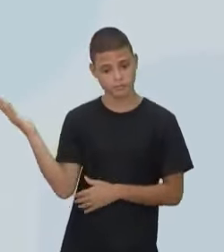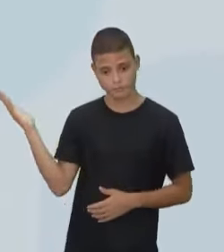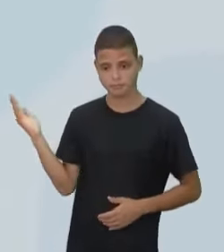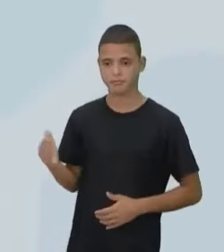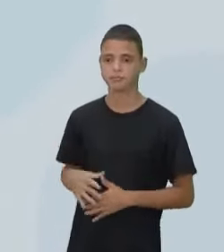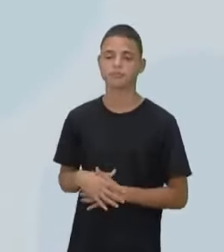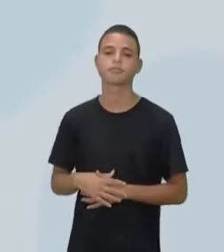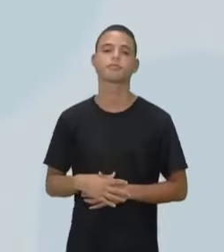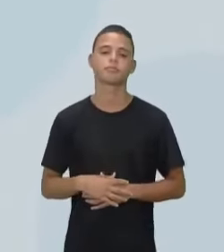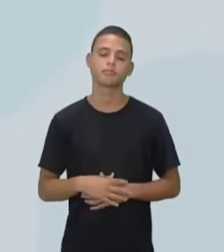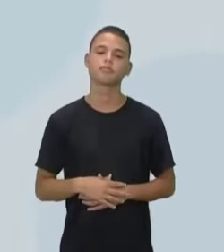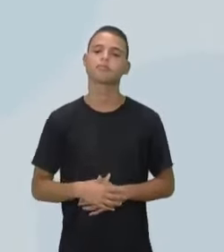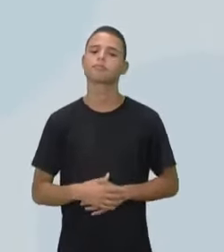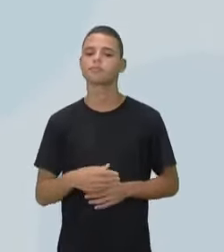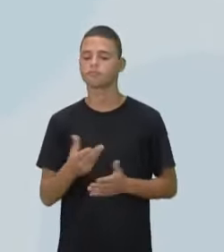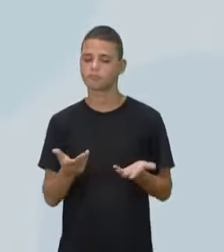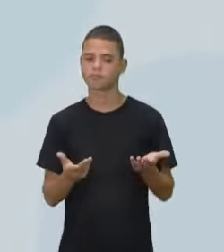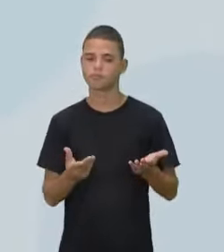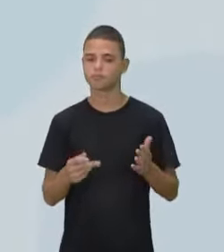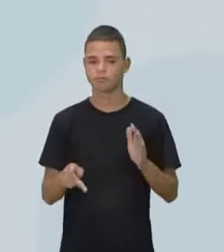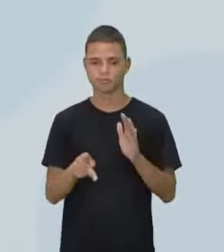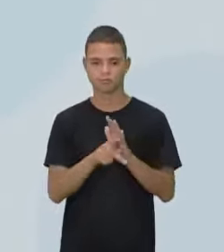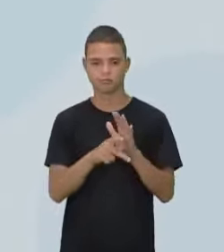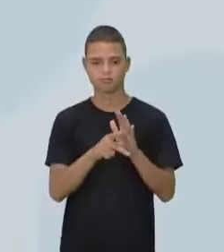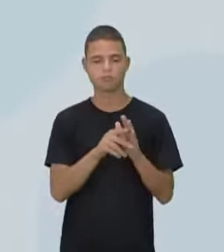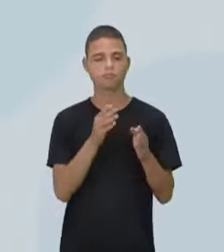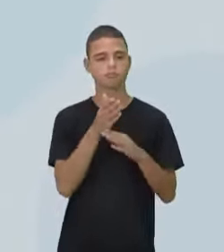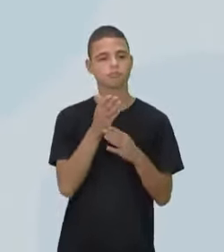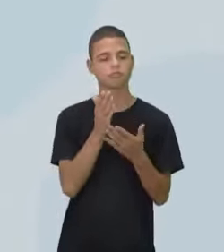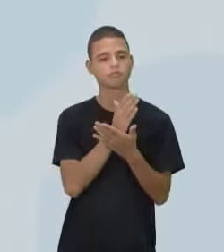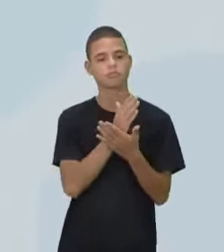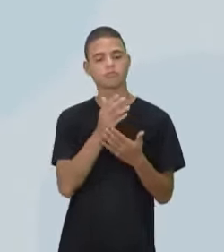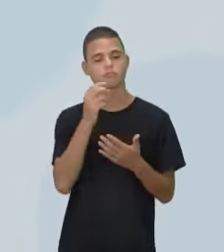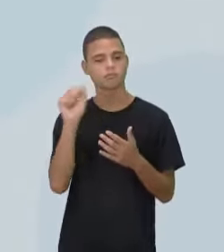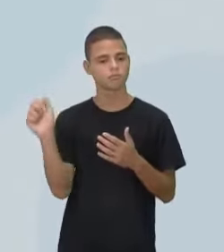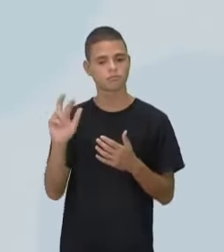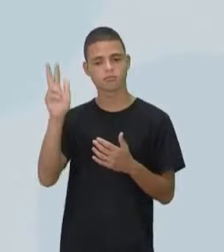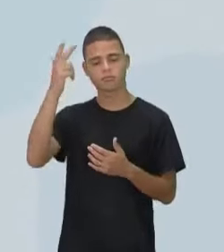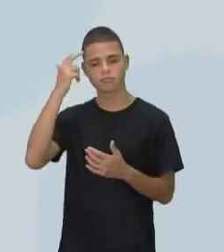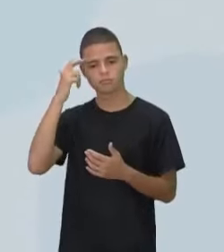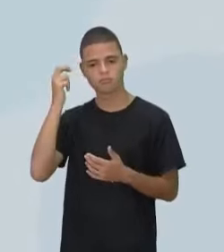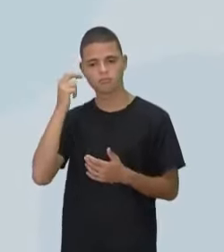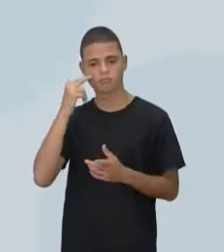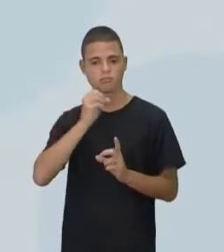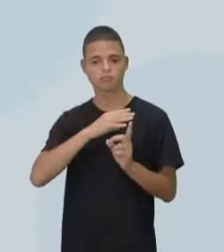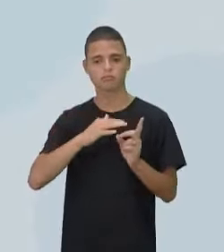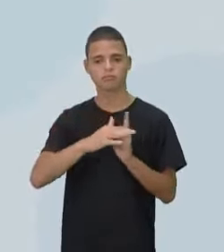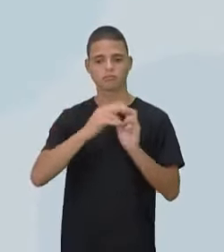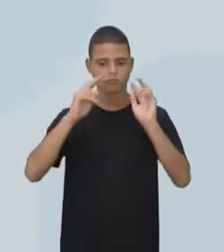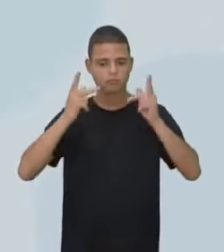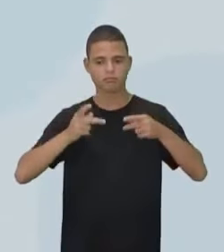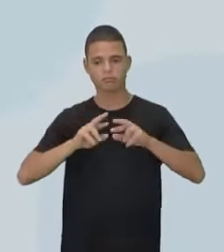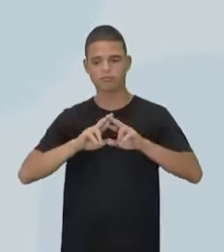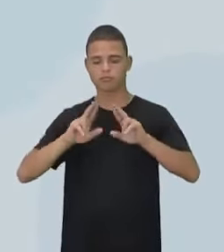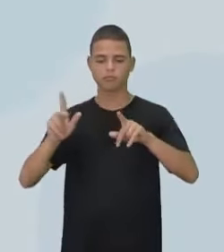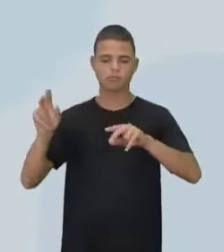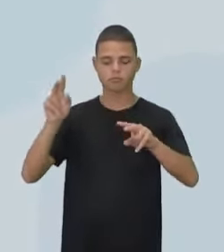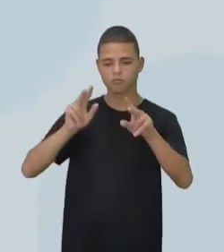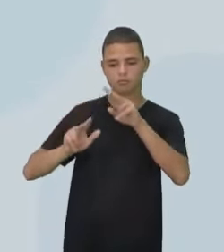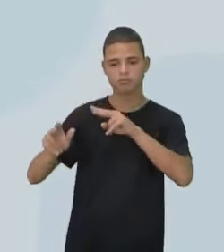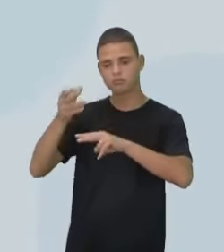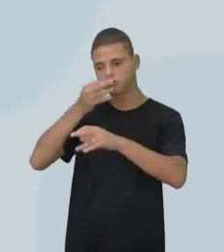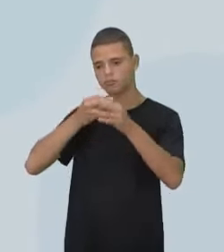ó. Inferir a presença de valores sociais, culturais e humanos e de diferentes visões de mundo em textos